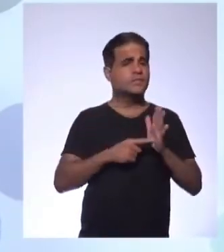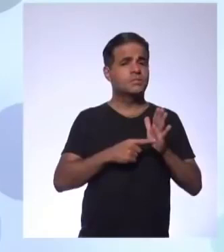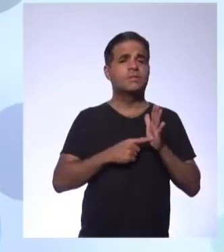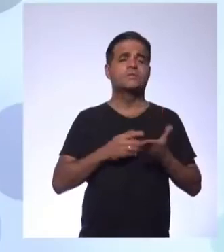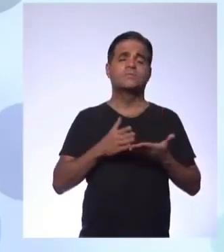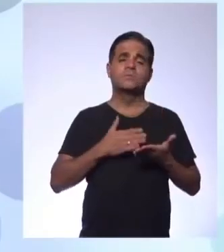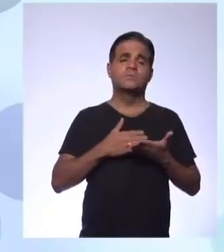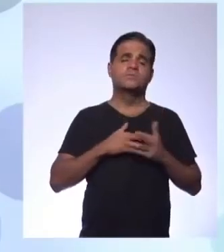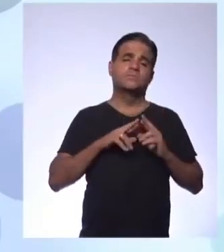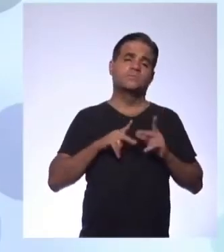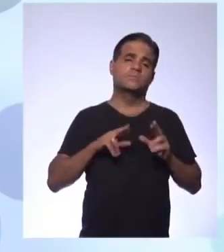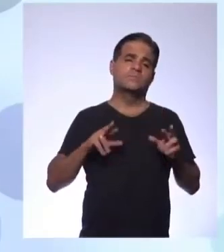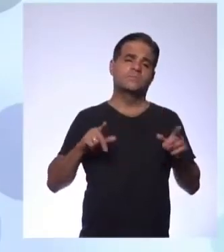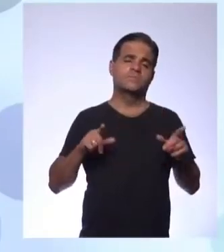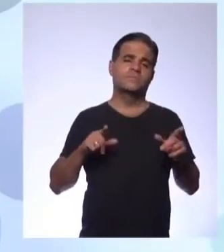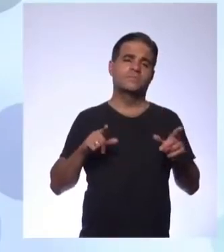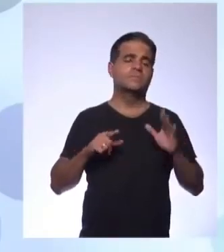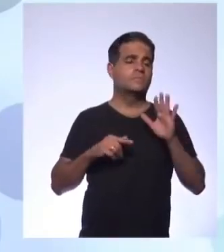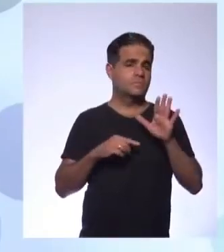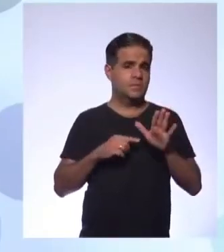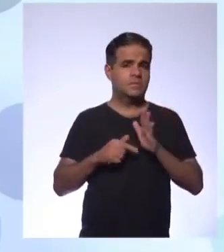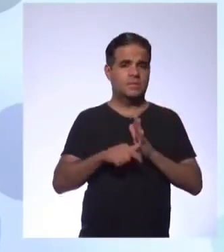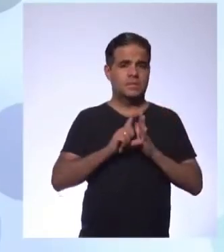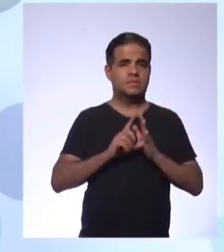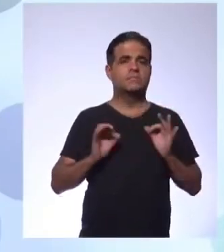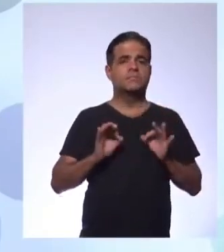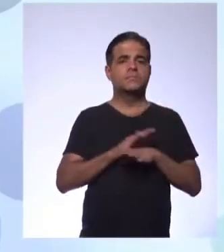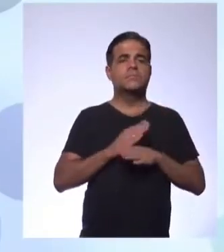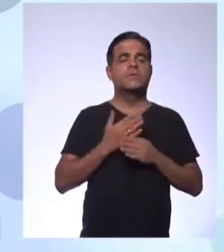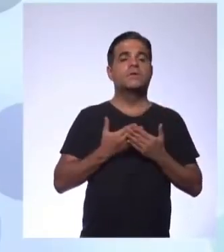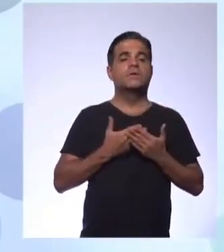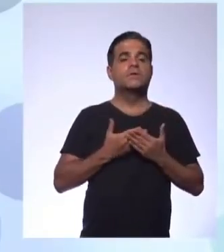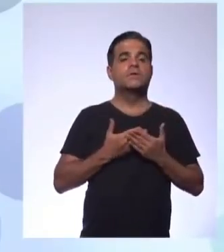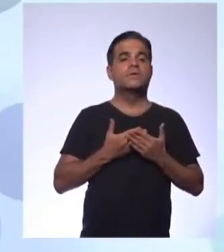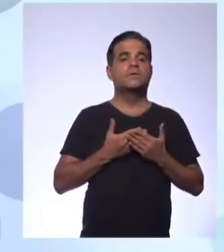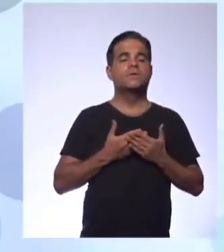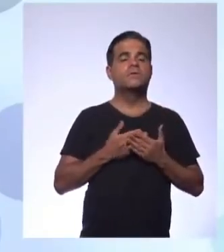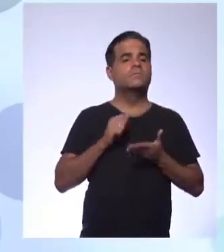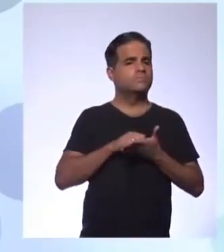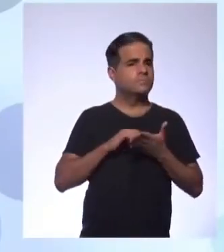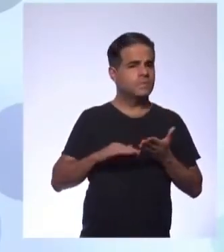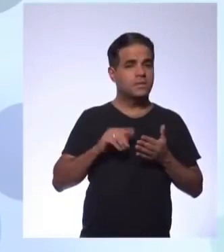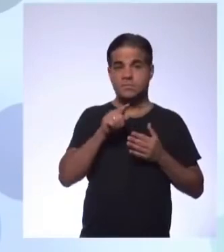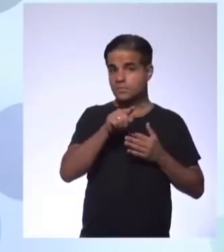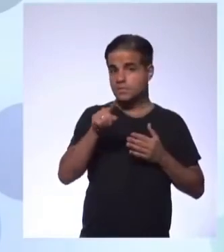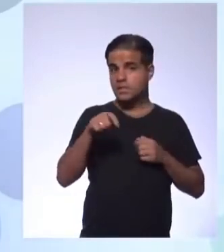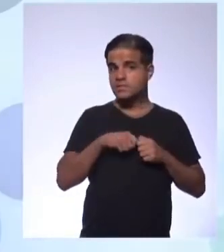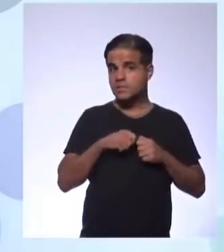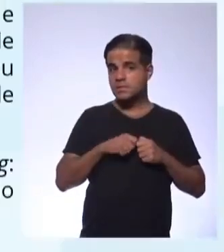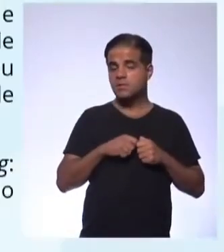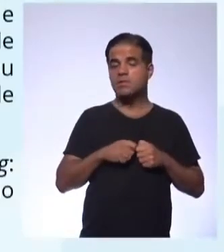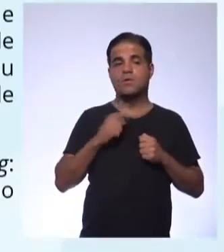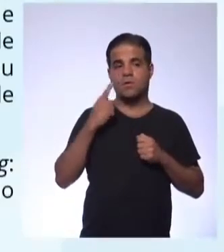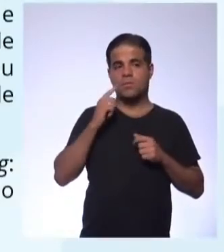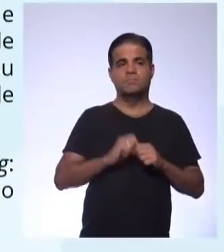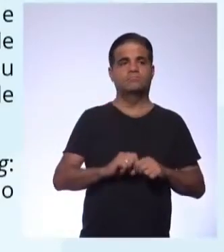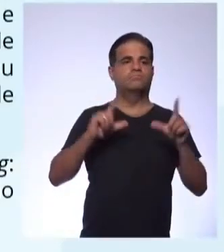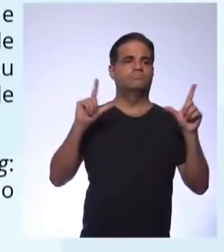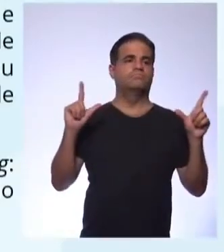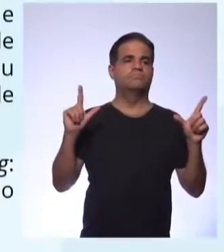indicando livros para vocês. Mas antes de terminar essa aula, eu queria deixar uma atividade para vocês fazerem. Olha só na